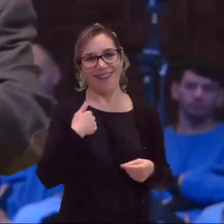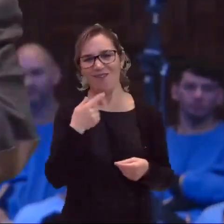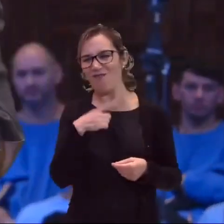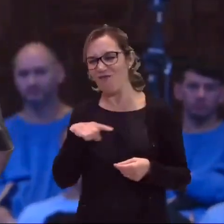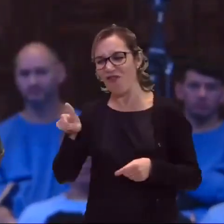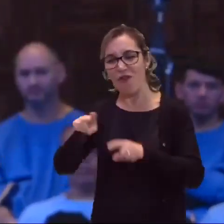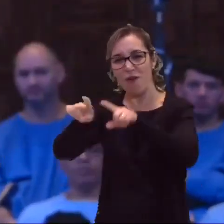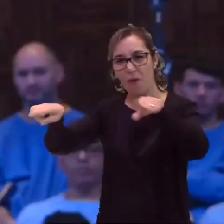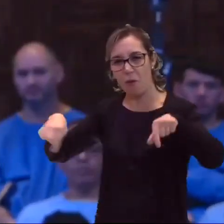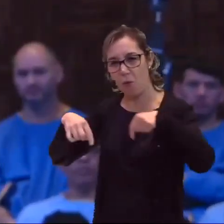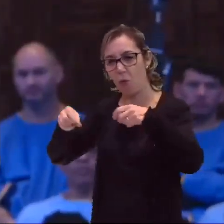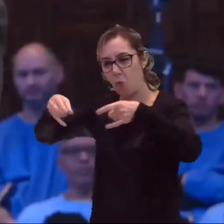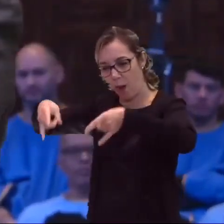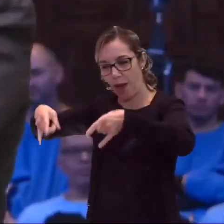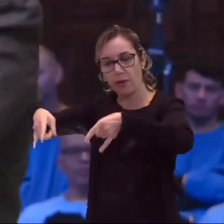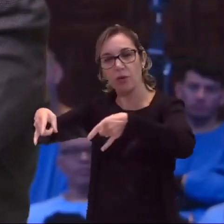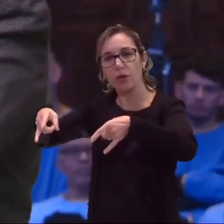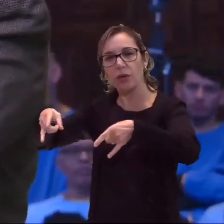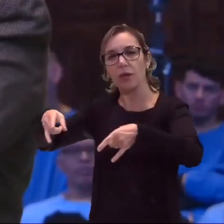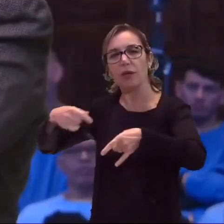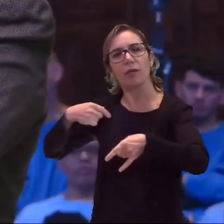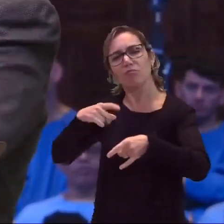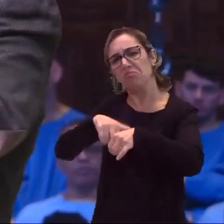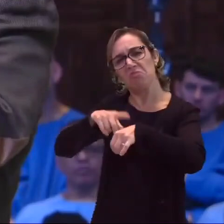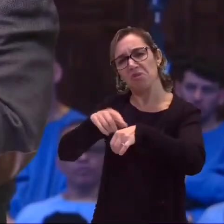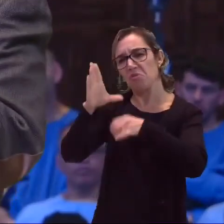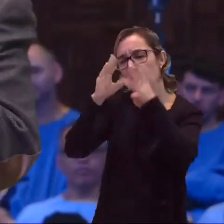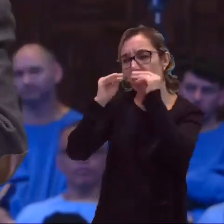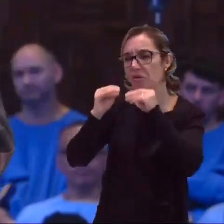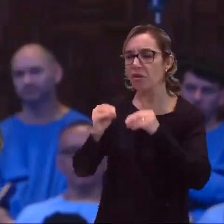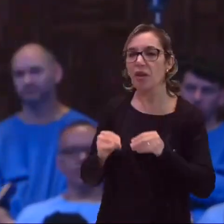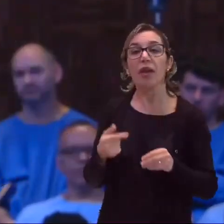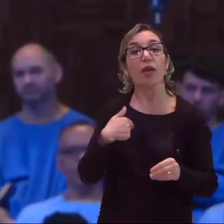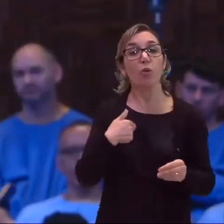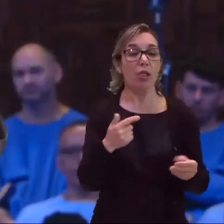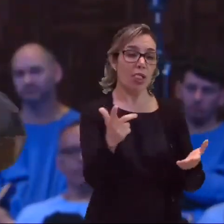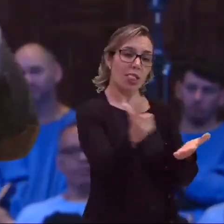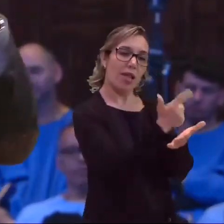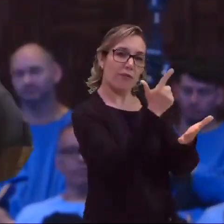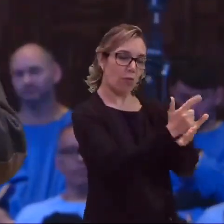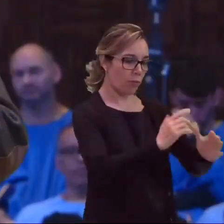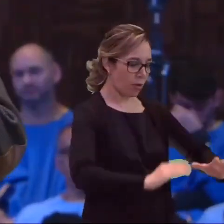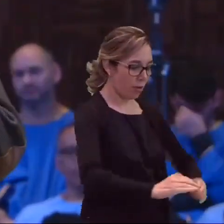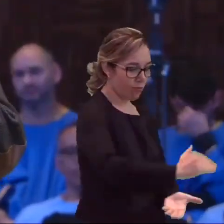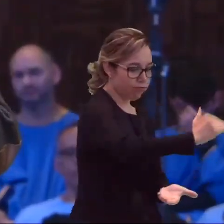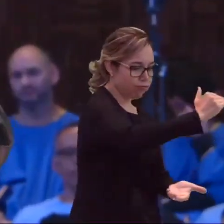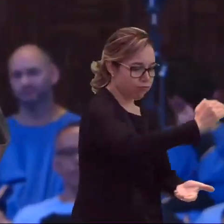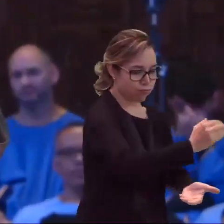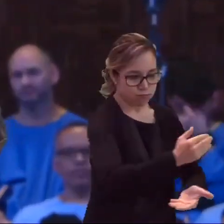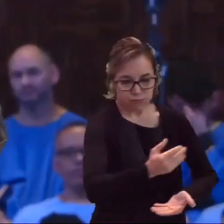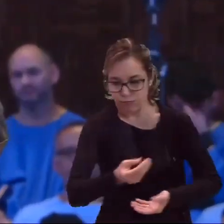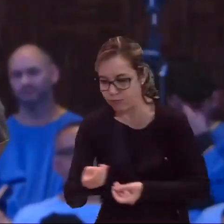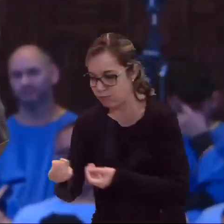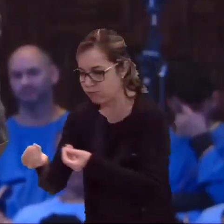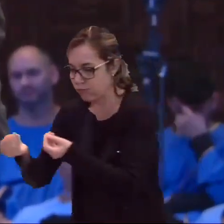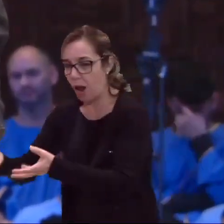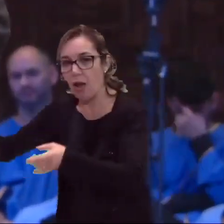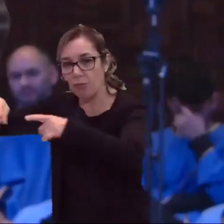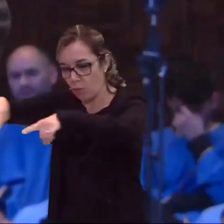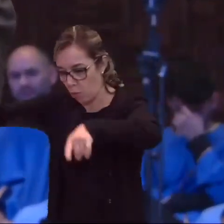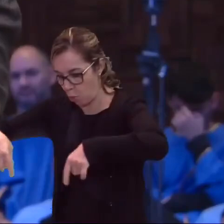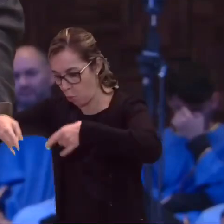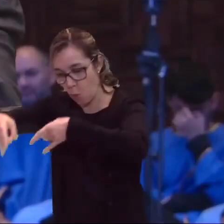quarto ficava ali e aí a Cleusa olhava para tudo aquilo eu começo a valer e ela não falava nada naquele tempo ela